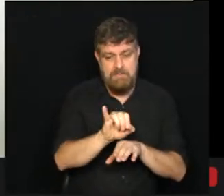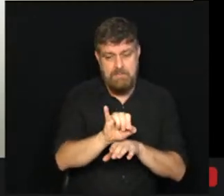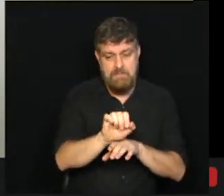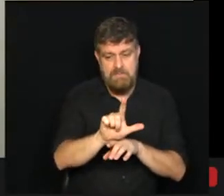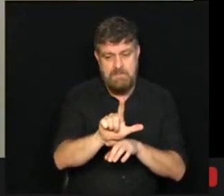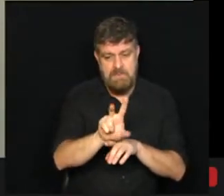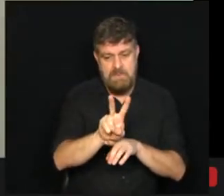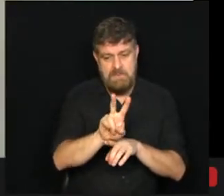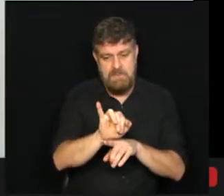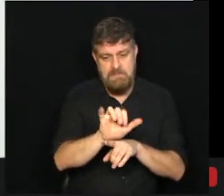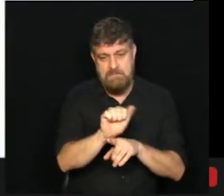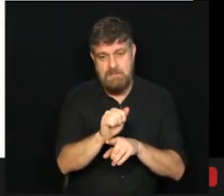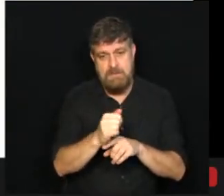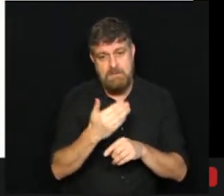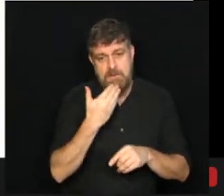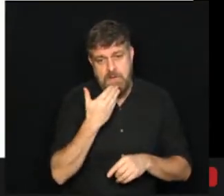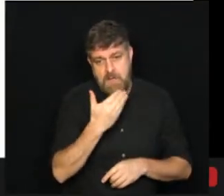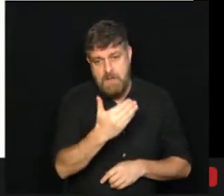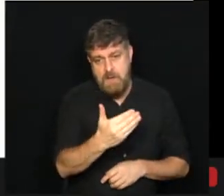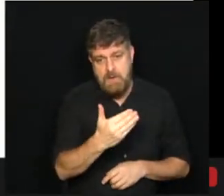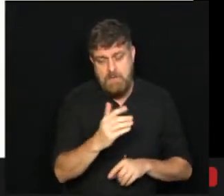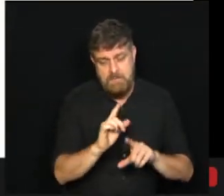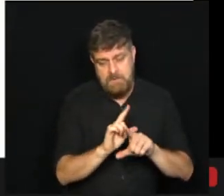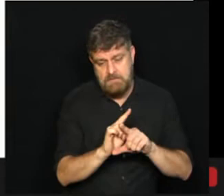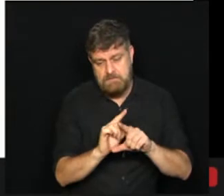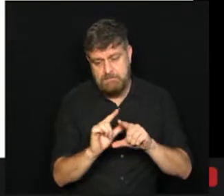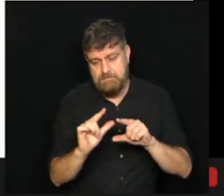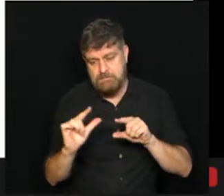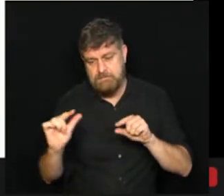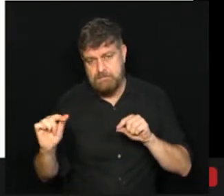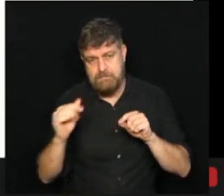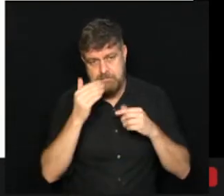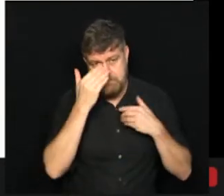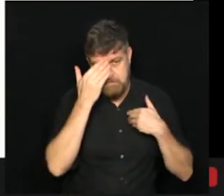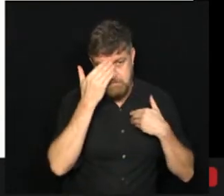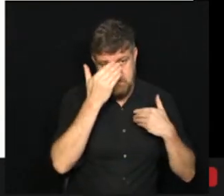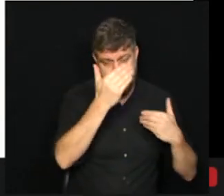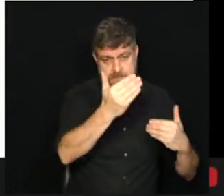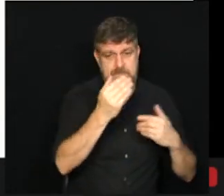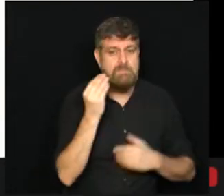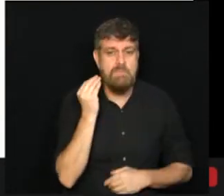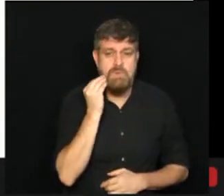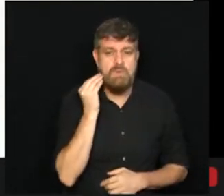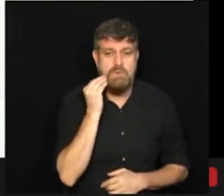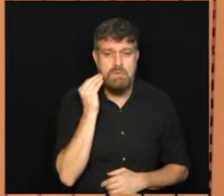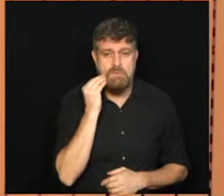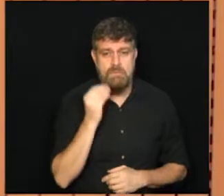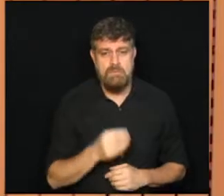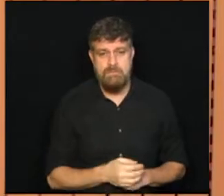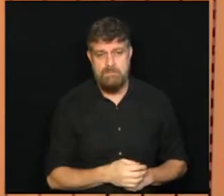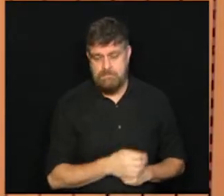Eu peço licença para me retirar. Muito obrigada pela oportunidade.